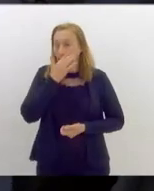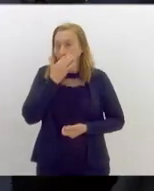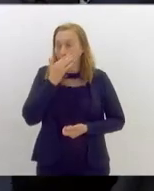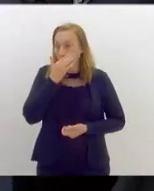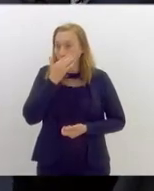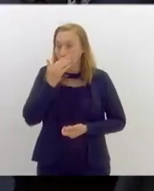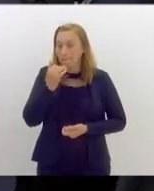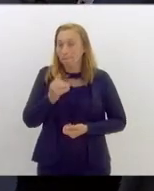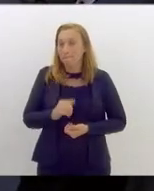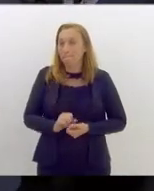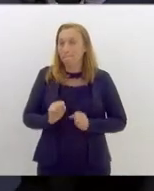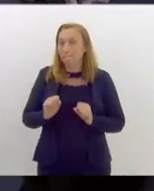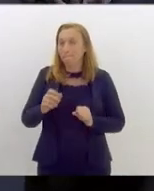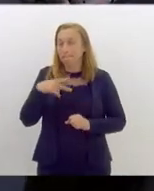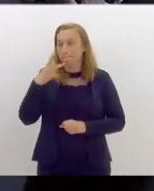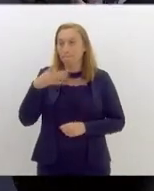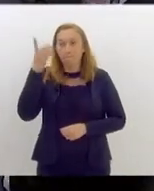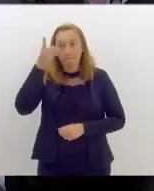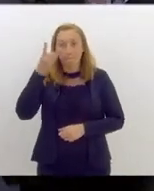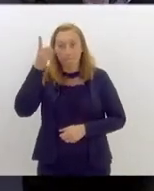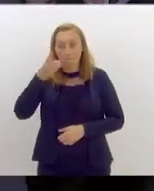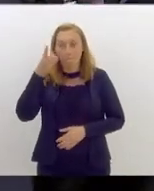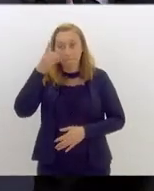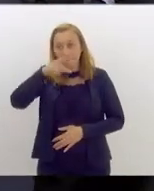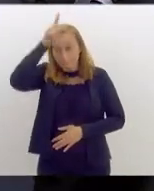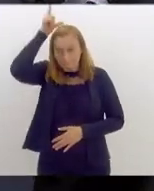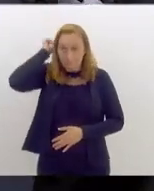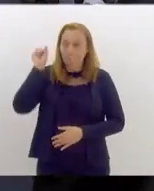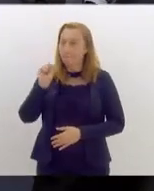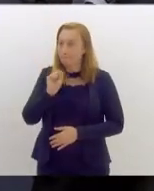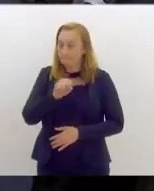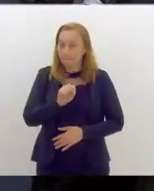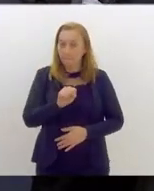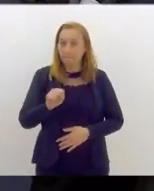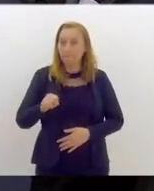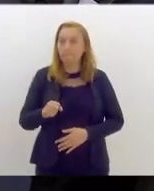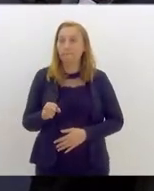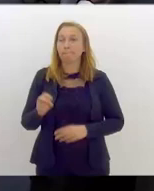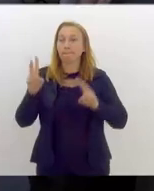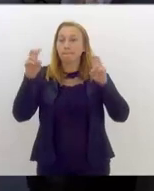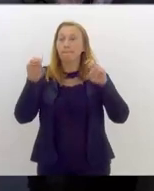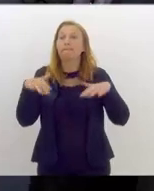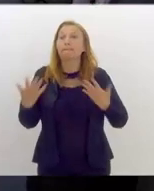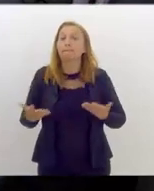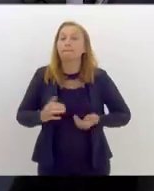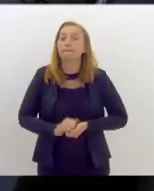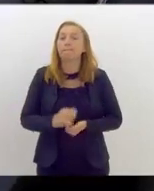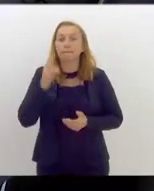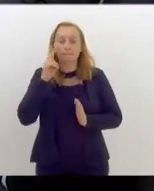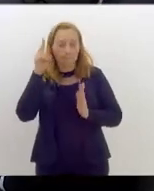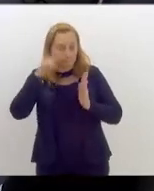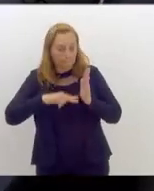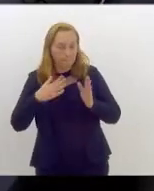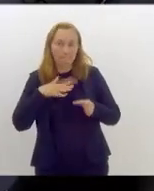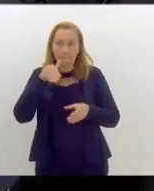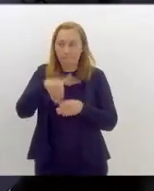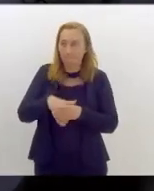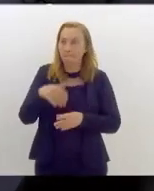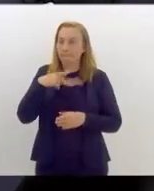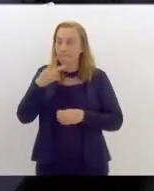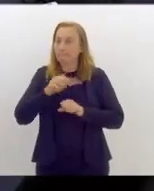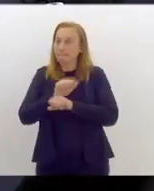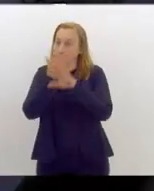concede uma parte Deputado Luiz perfeitamente a questão é o seguinte quando eu li meu voto eu fui